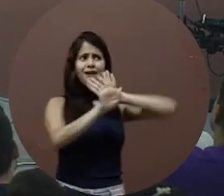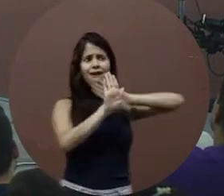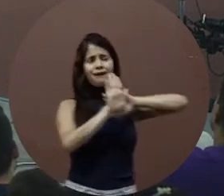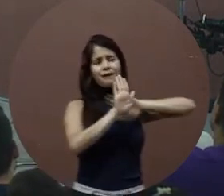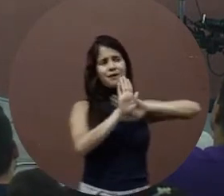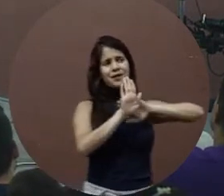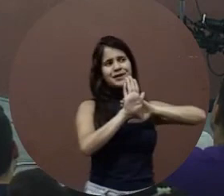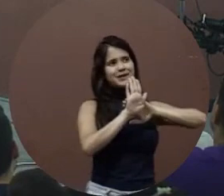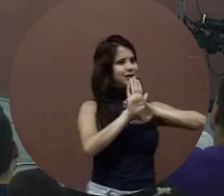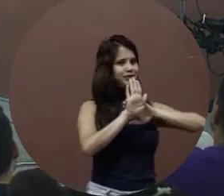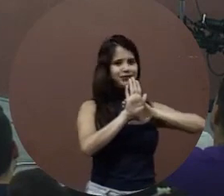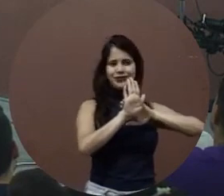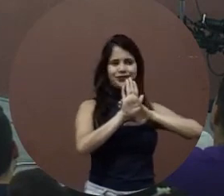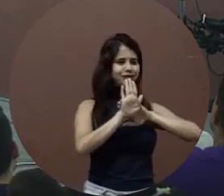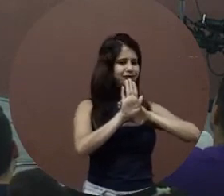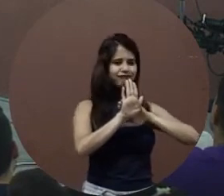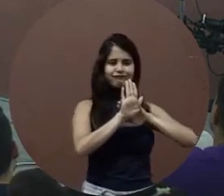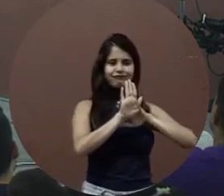vida dupla.